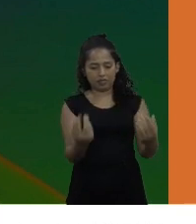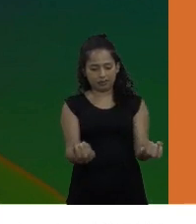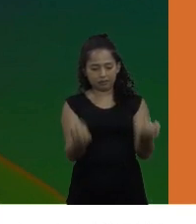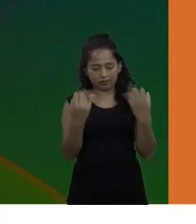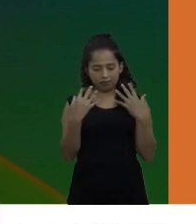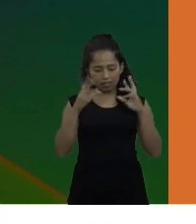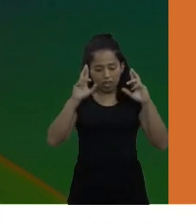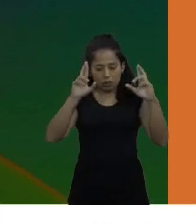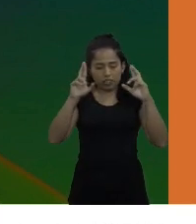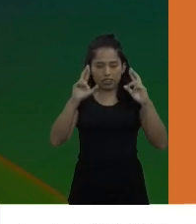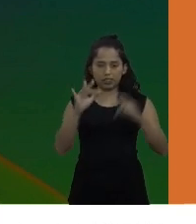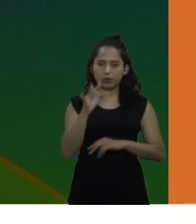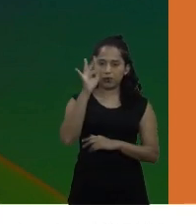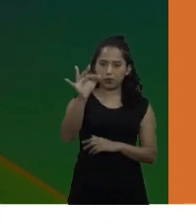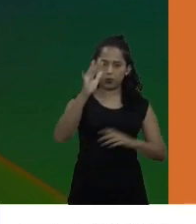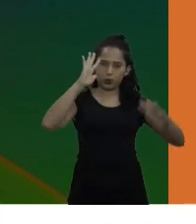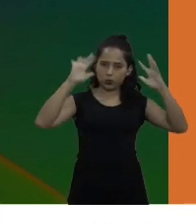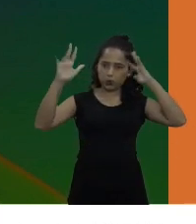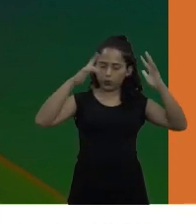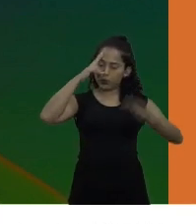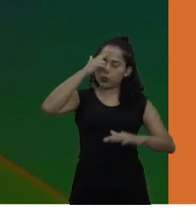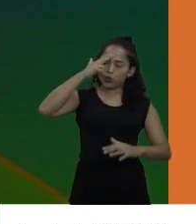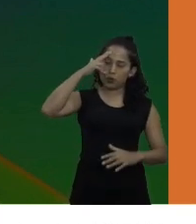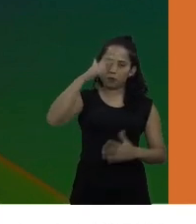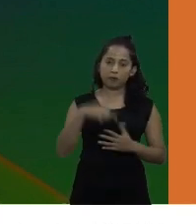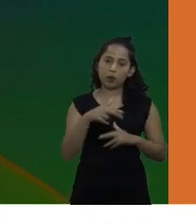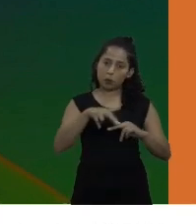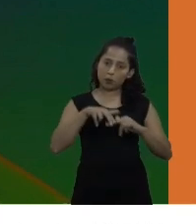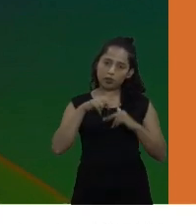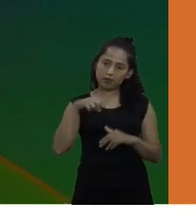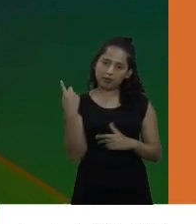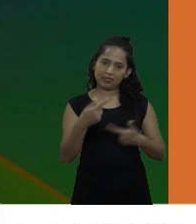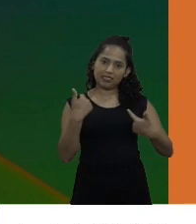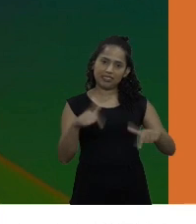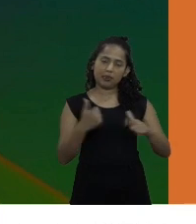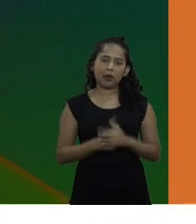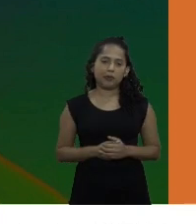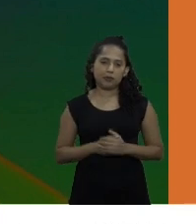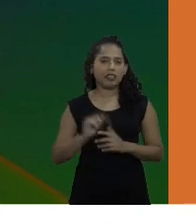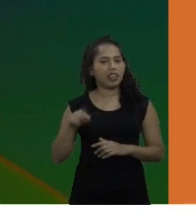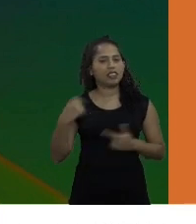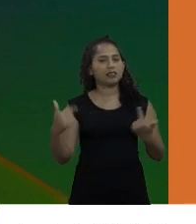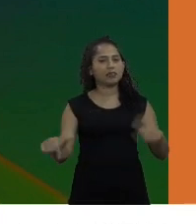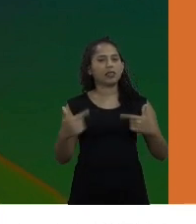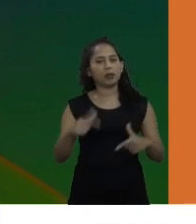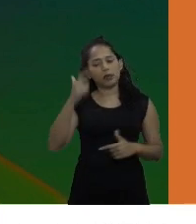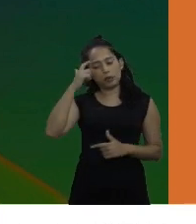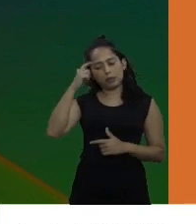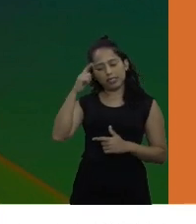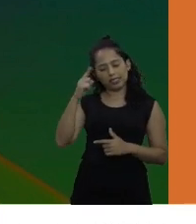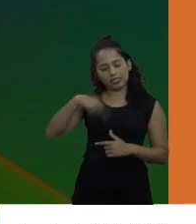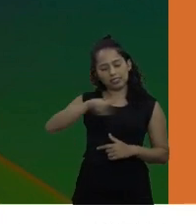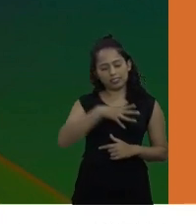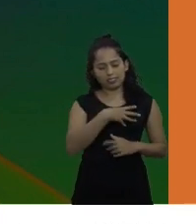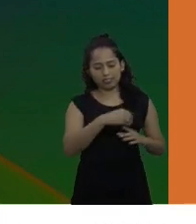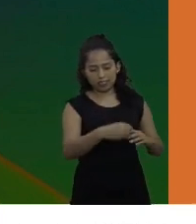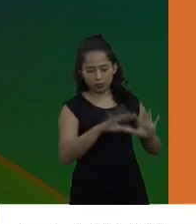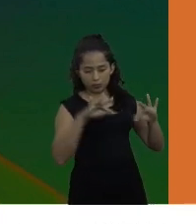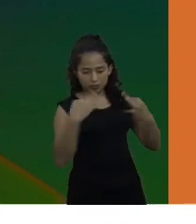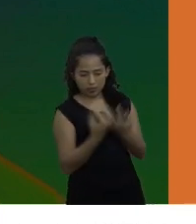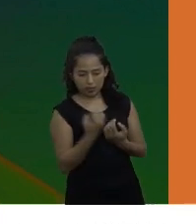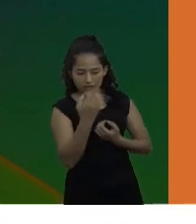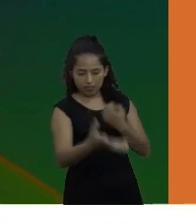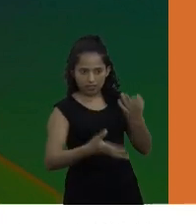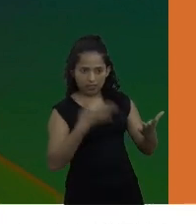esperança, futuro, sonho. É por isso que a gente trabalha. A gente trabalha pensando que a gente vai poder dar uma vida melhor para os nossos filhos, para